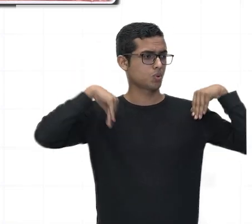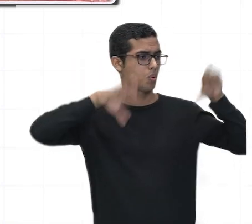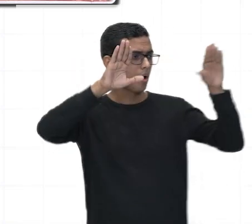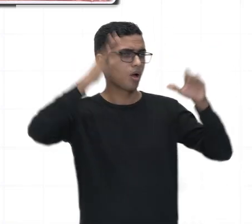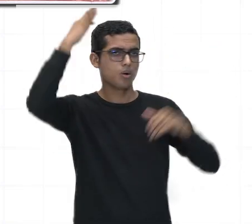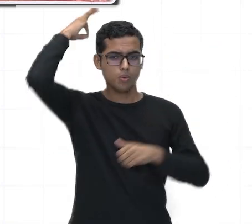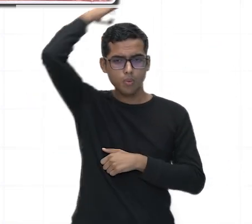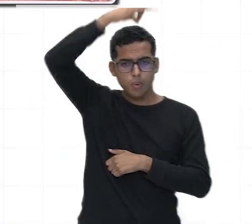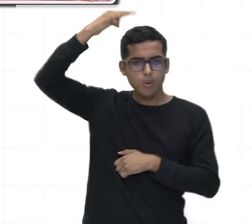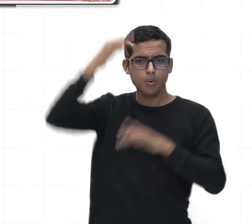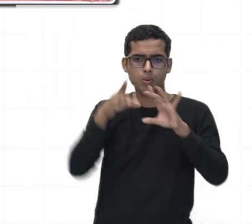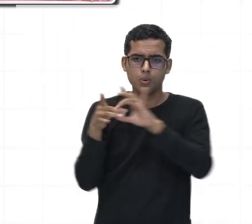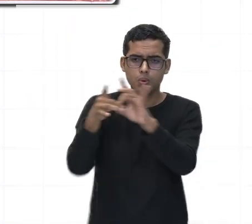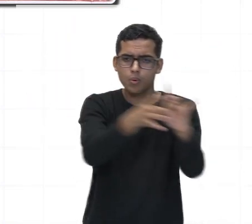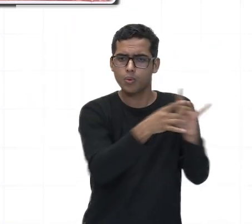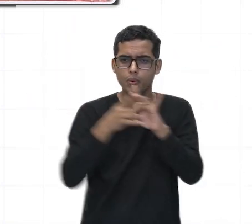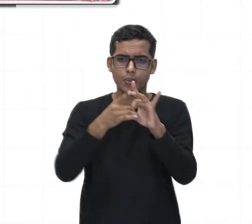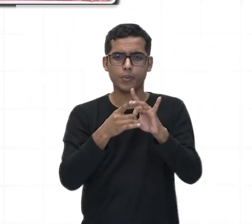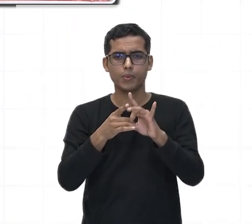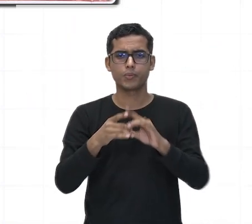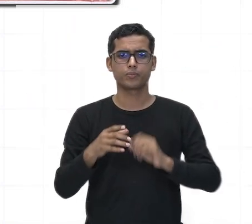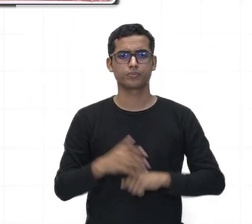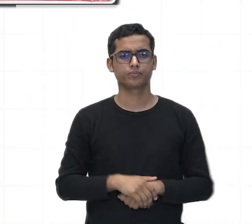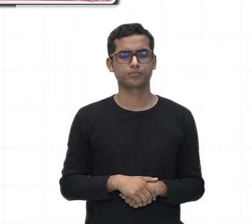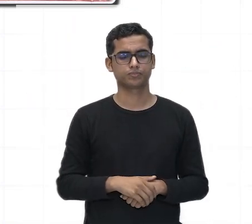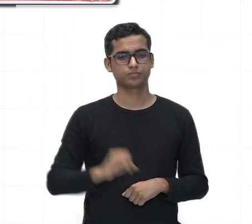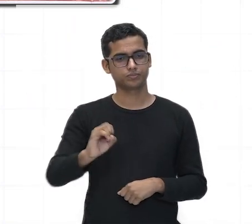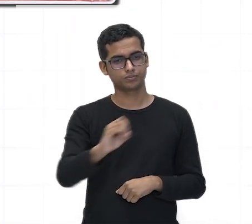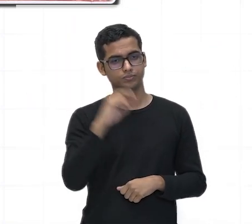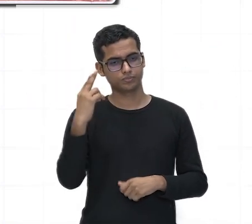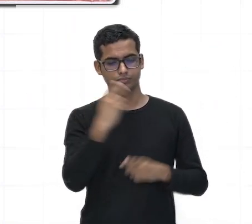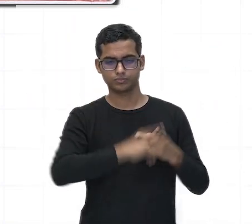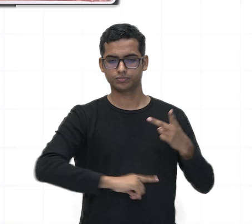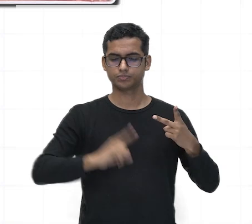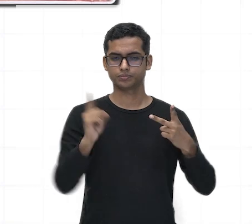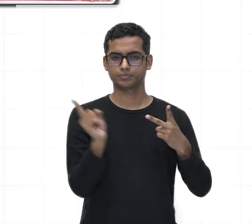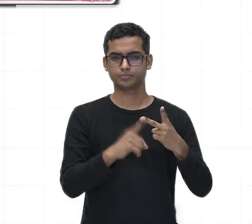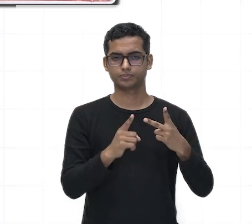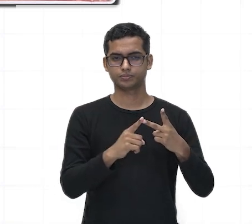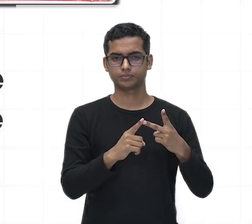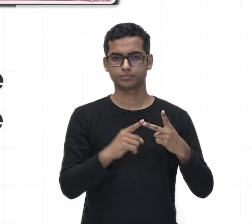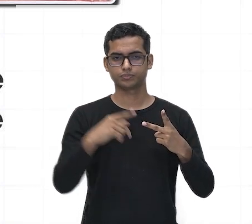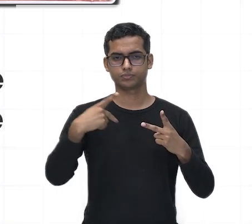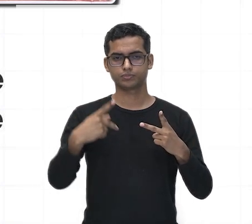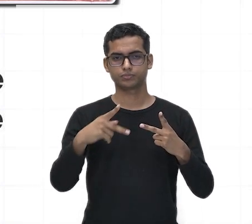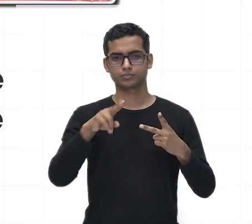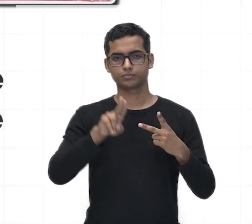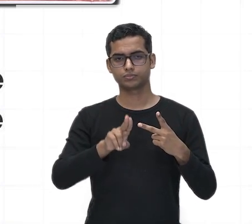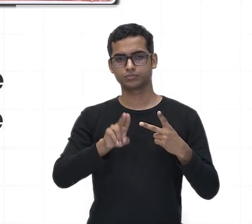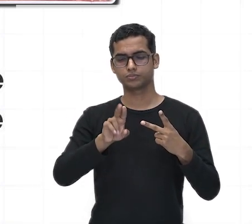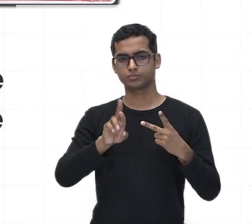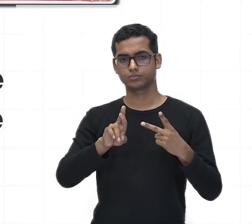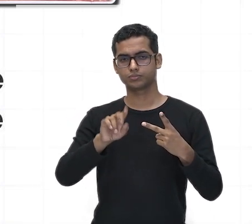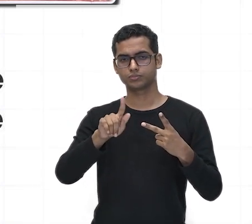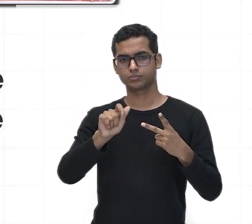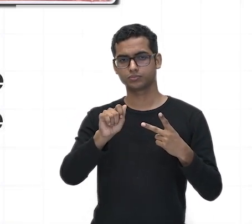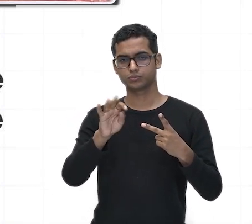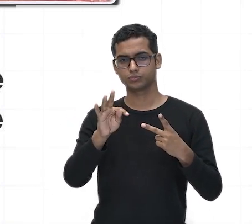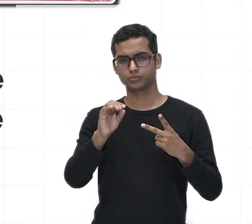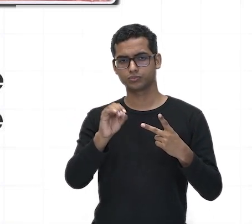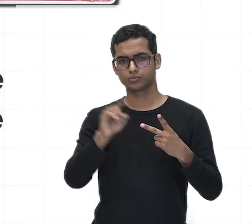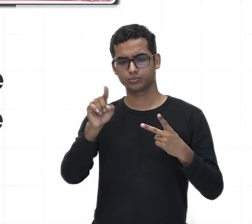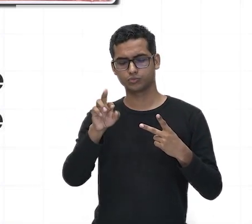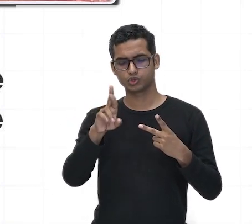Deus, com os anjos e com os santos, ou o ser humano vai para o purgatório, que é um estágio